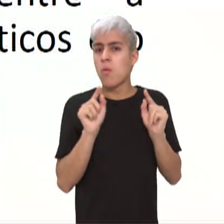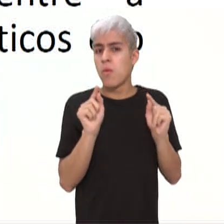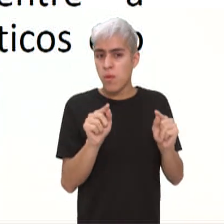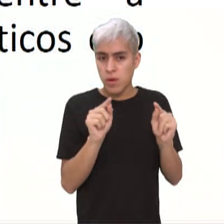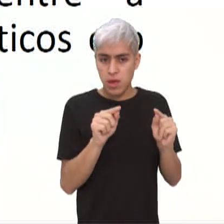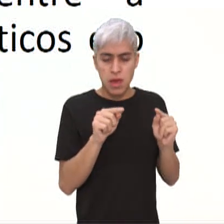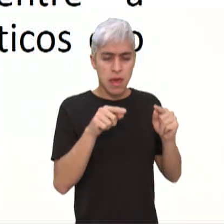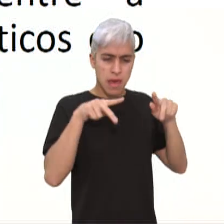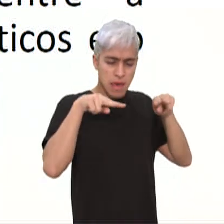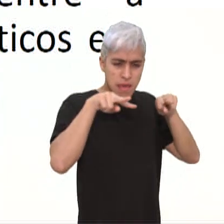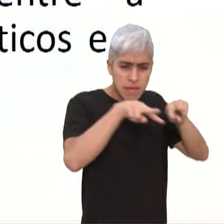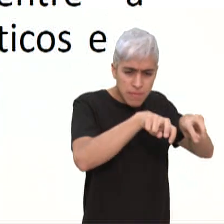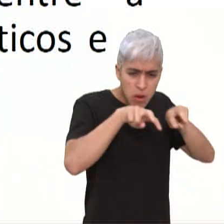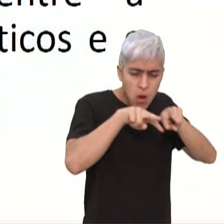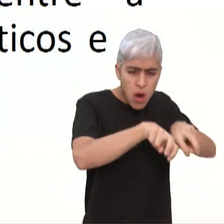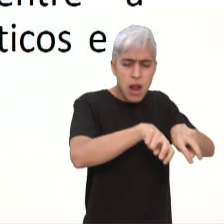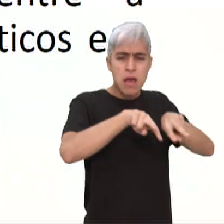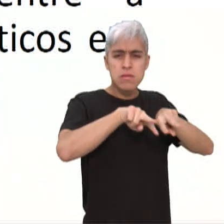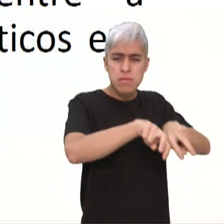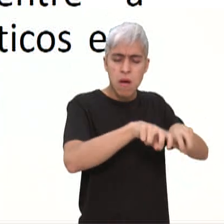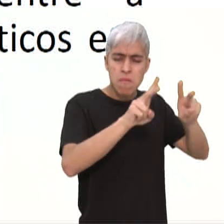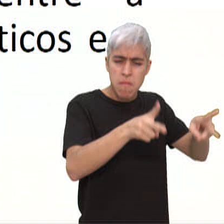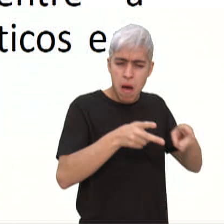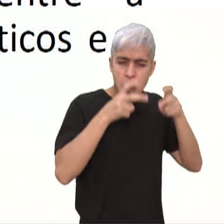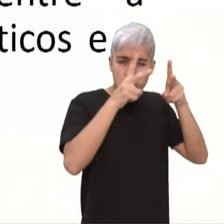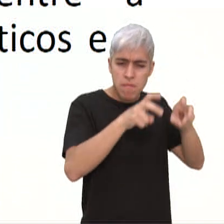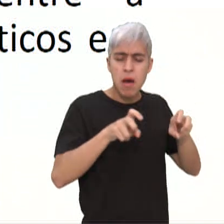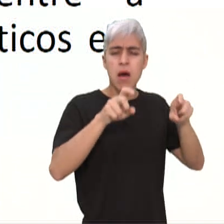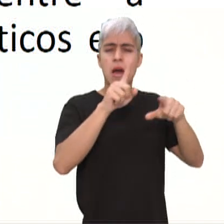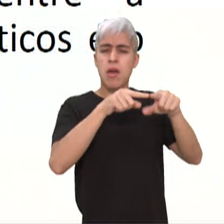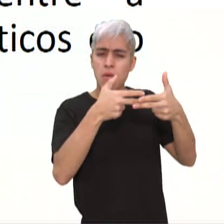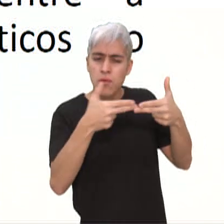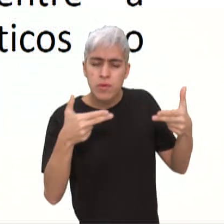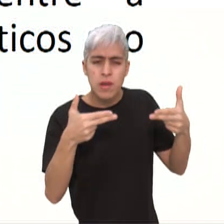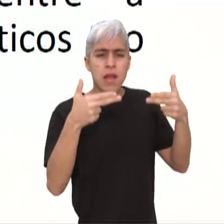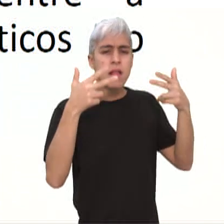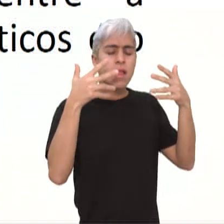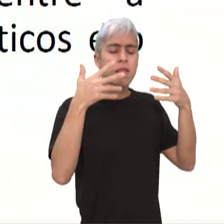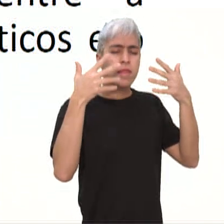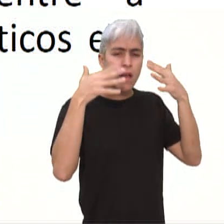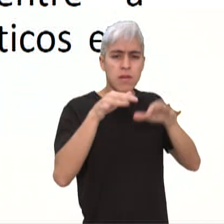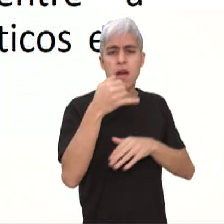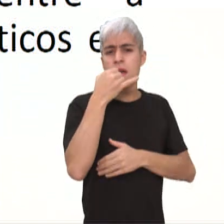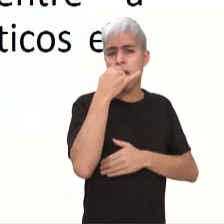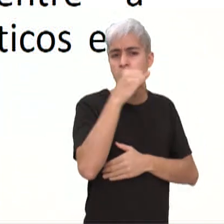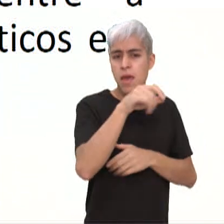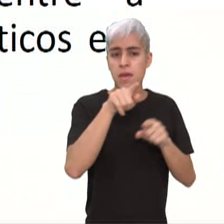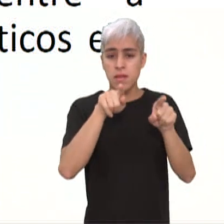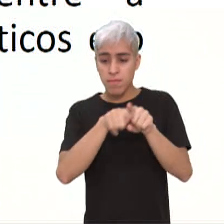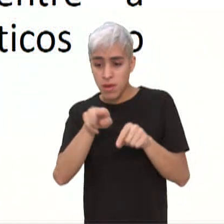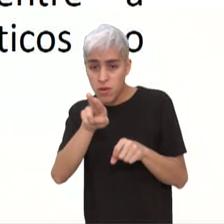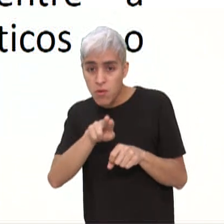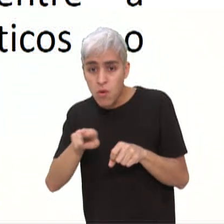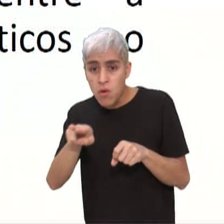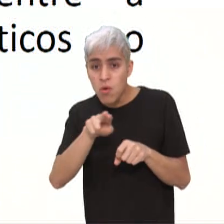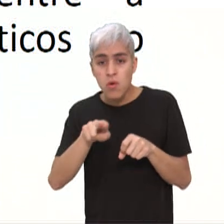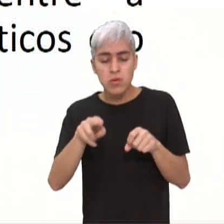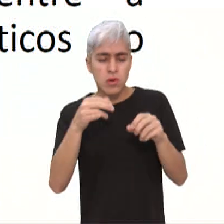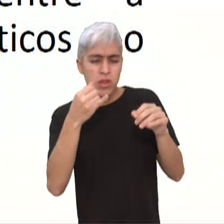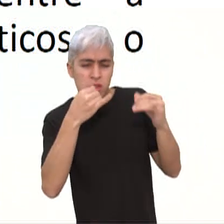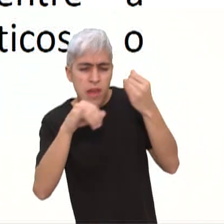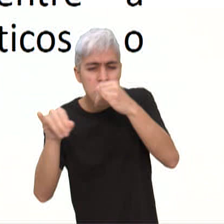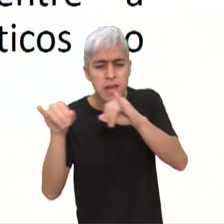a exploração dos recursos naturais, energéticos e o uso de fontes de energia